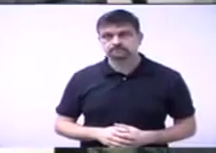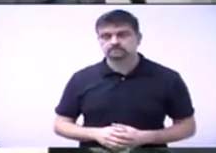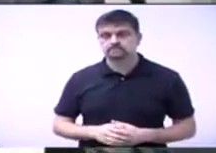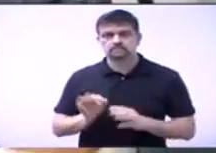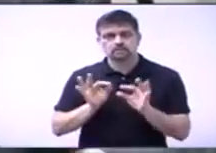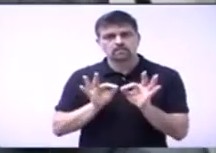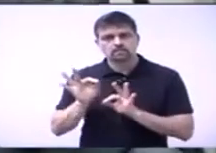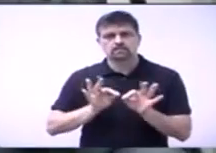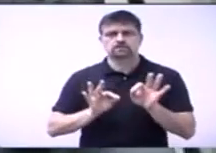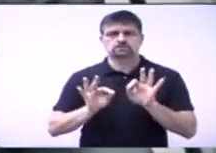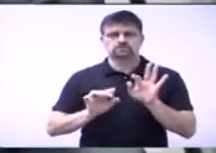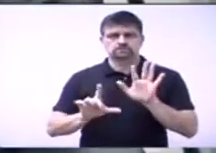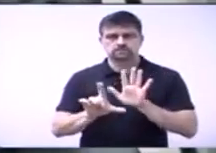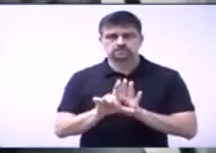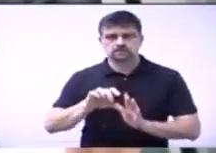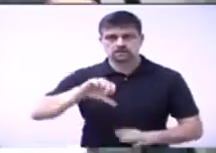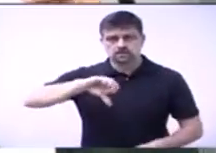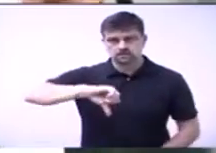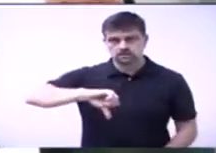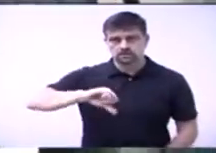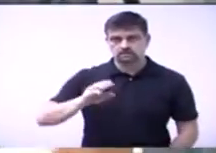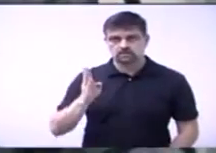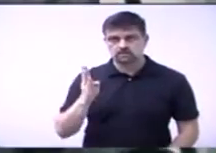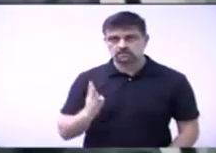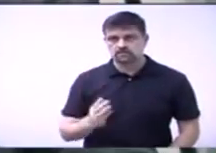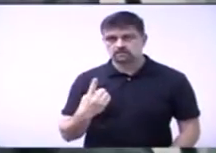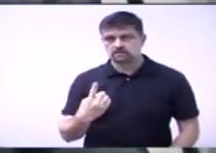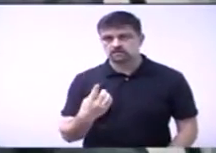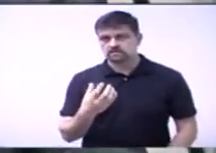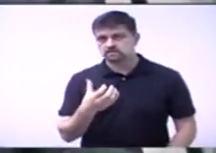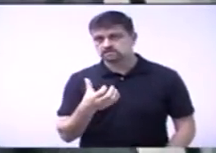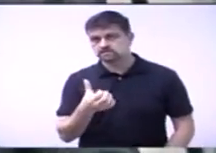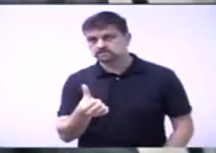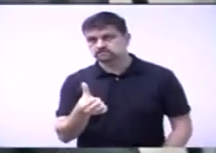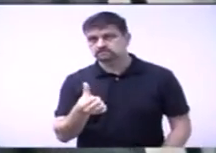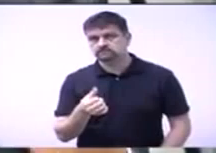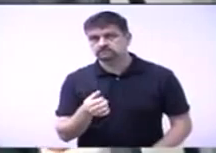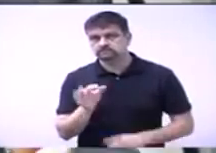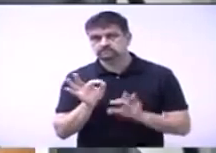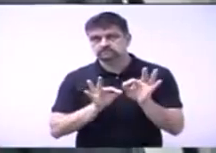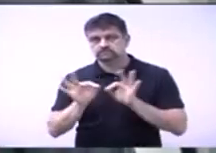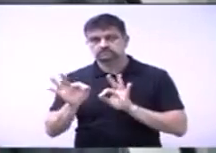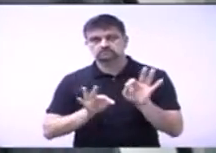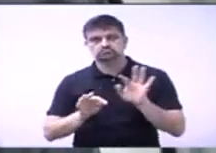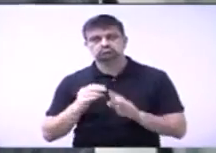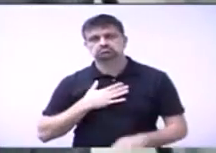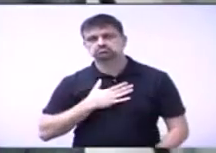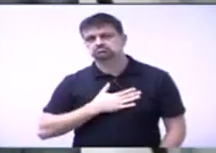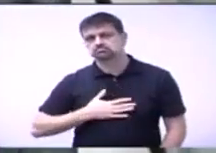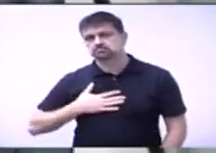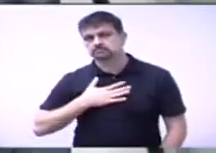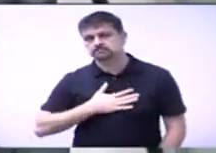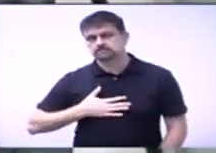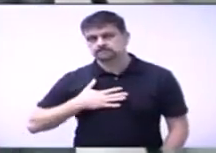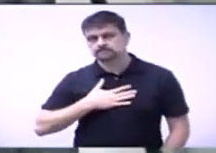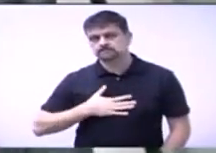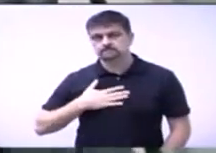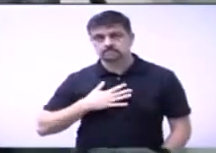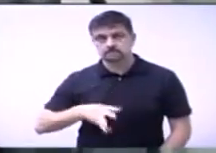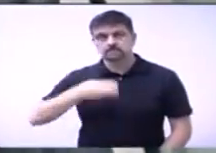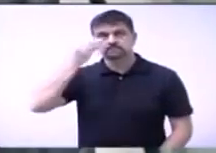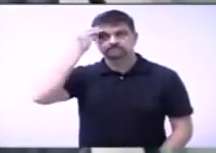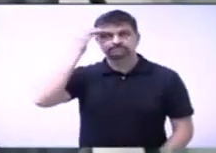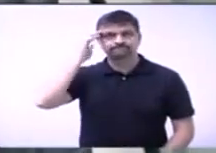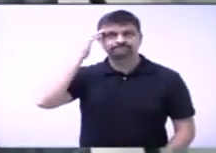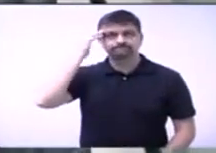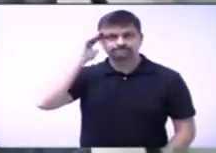esse projeto de lei 9 de 2016, ele é um projeto que, além de me agradar muito, eu entendo que ele